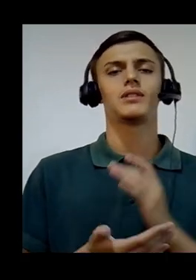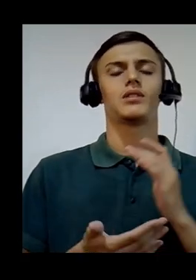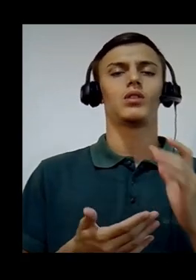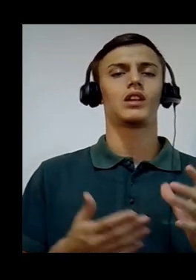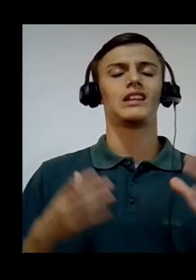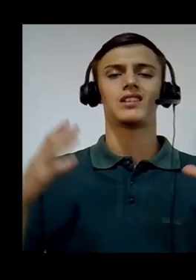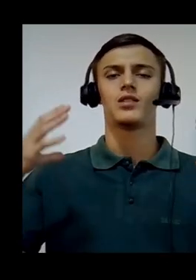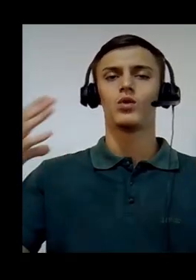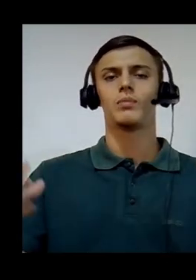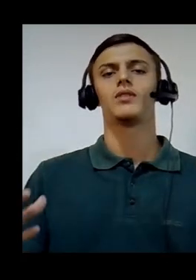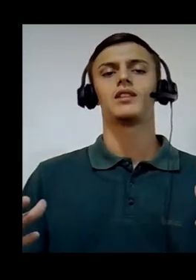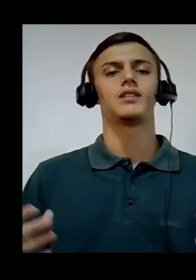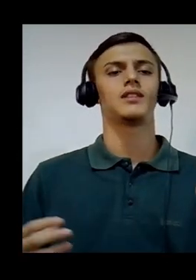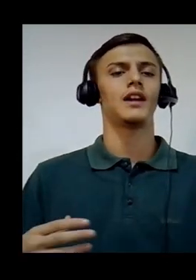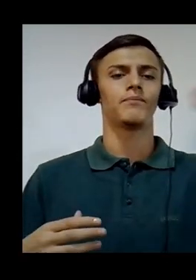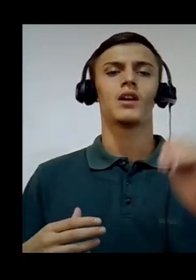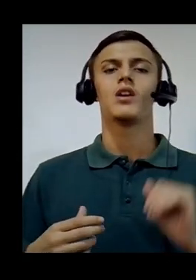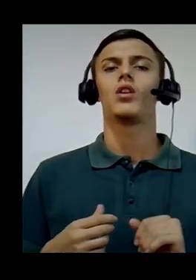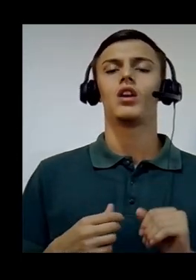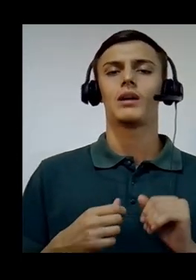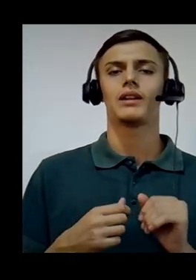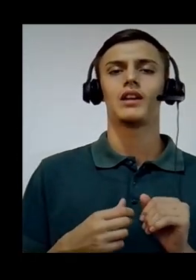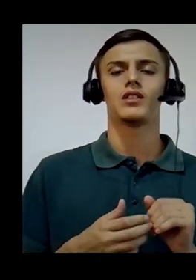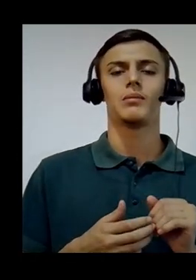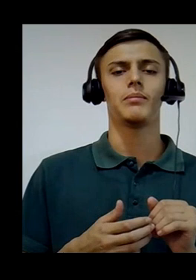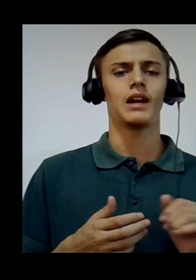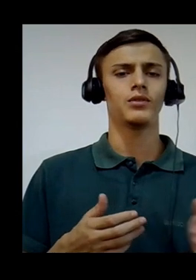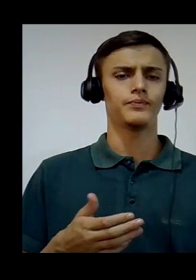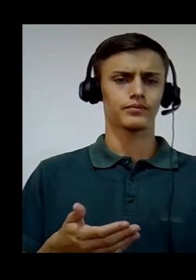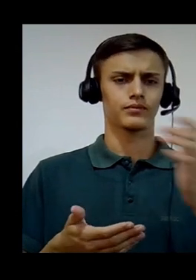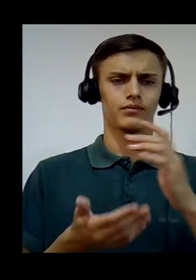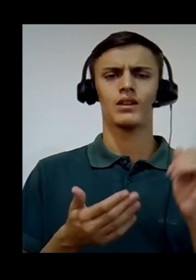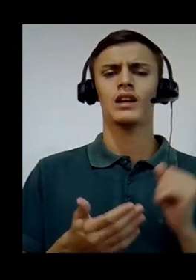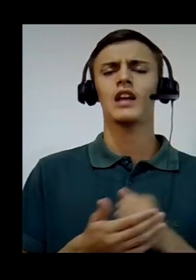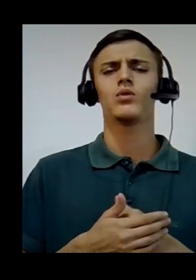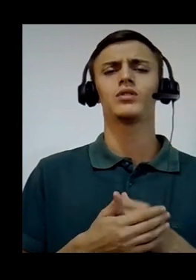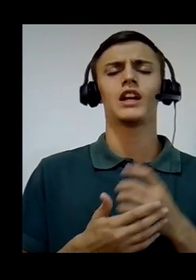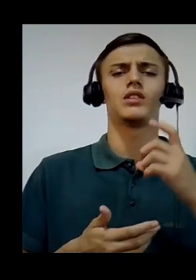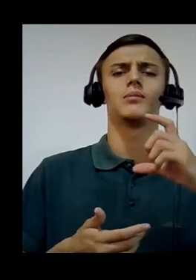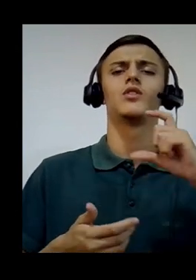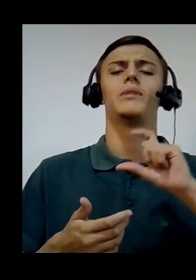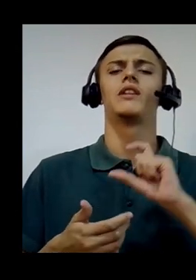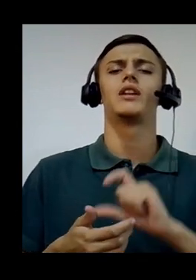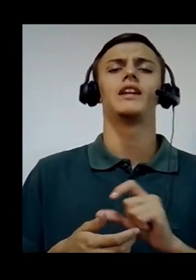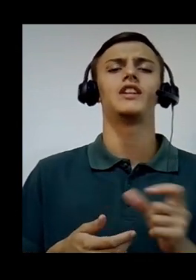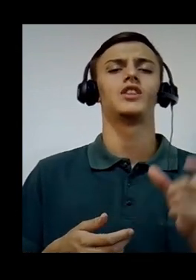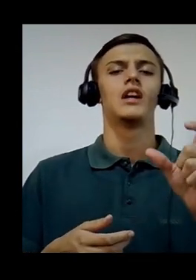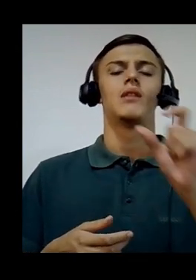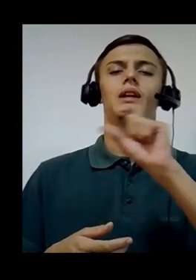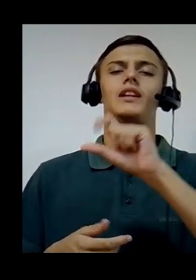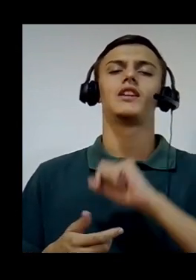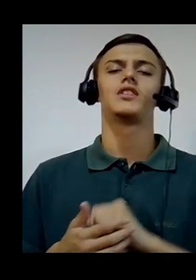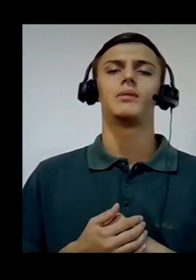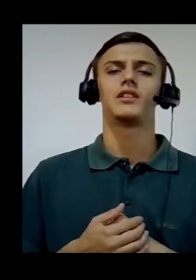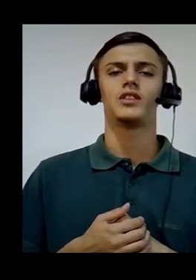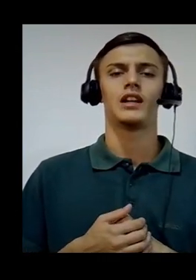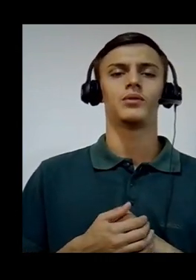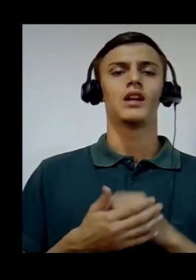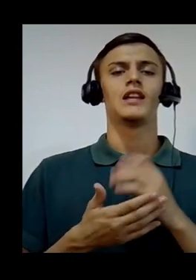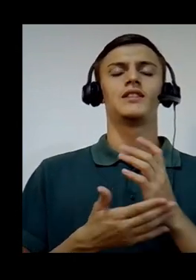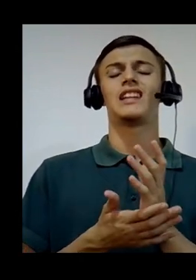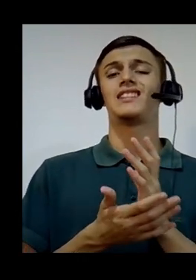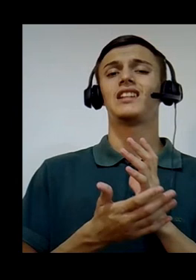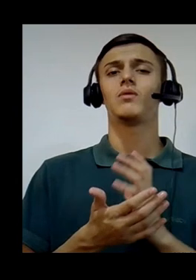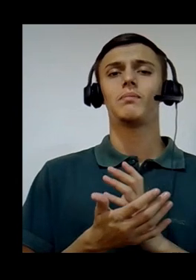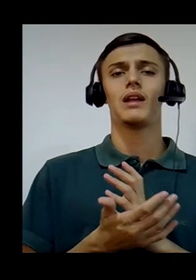dentro das normas, está tudo ok, está seguro para vocês acessarem, coloca a plaquinha de andaime liberado. Caso contrário, notamos alguma irregularidade, plaquinha de andaime